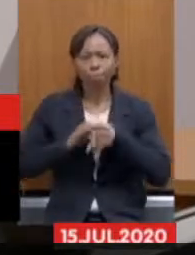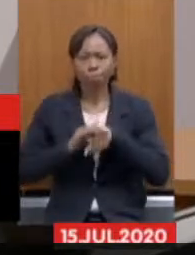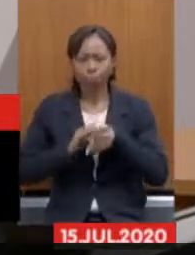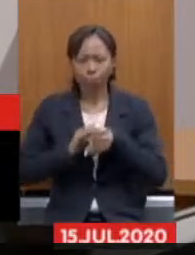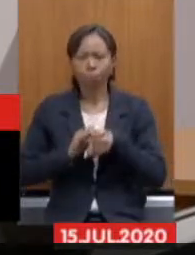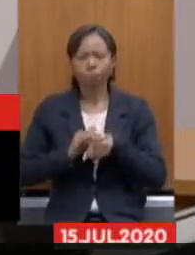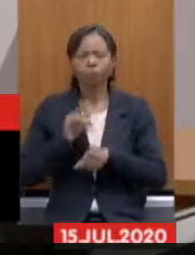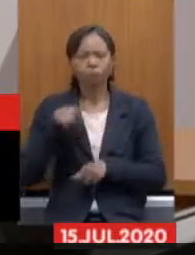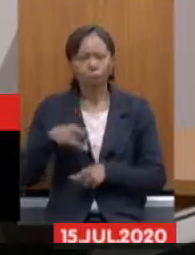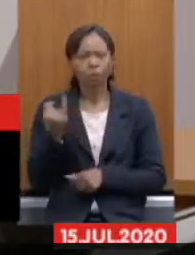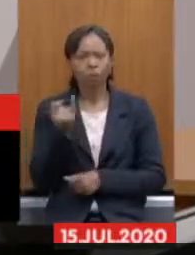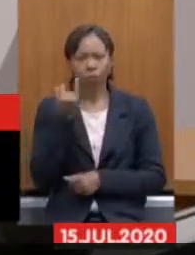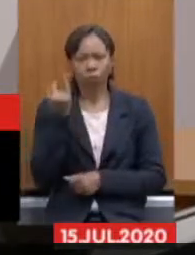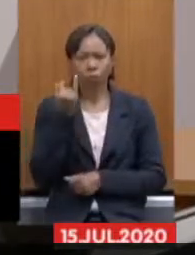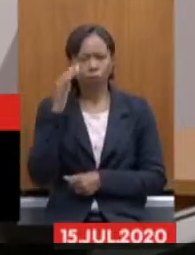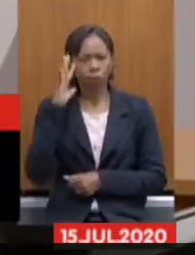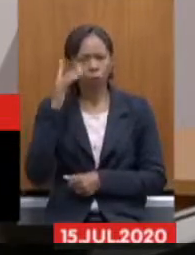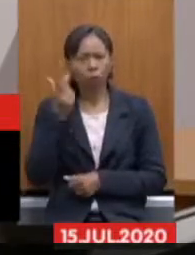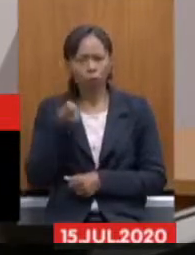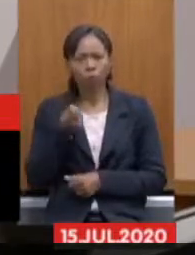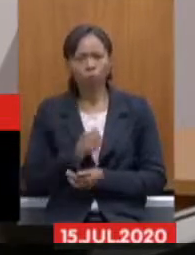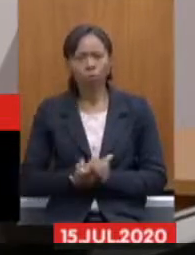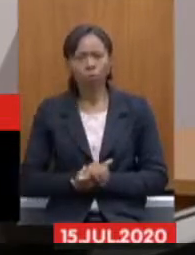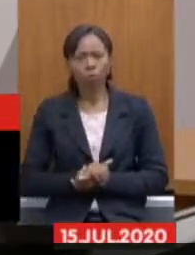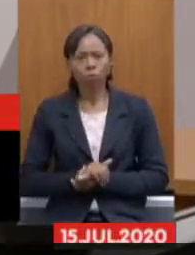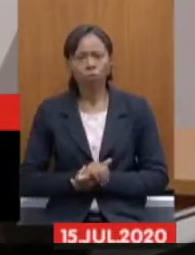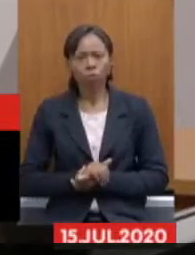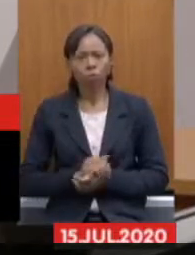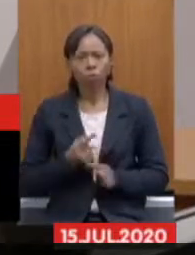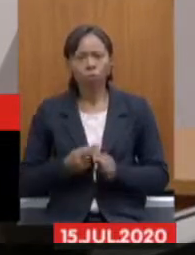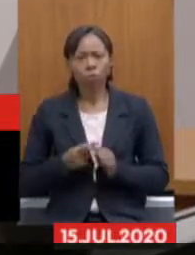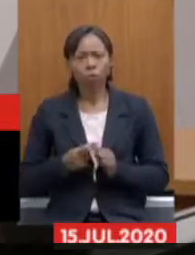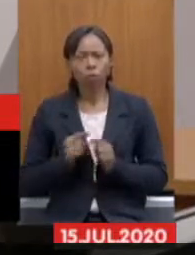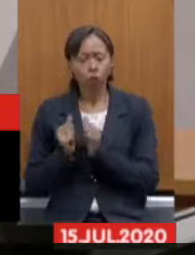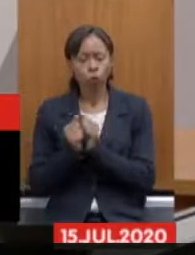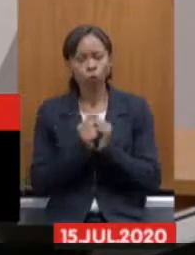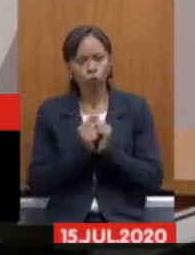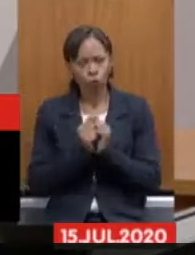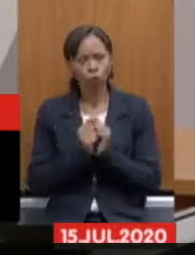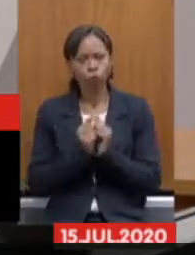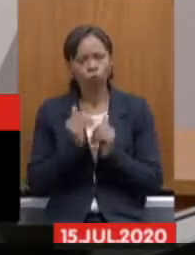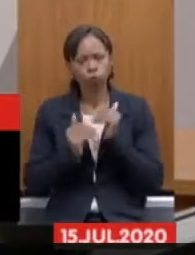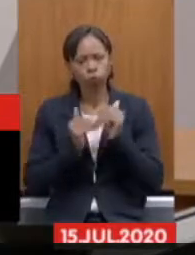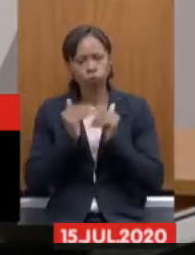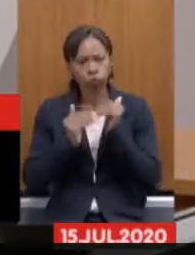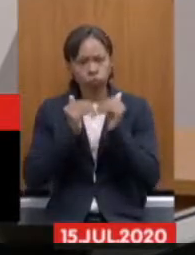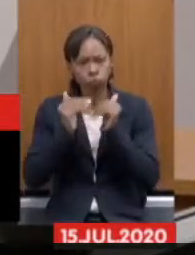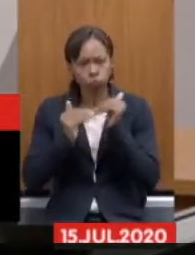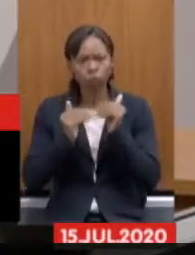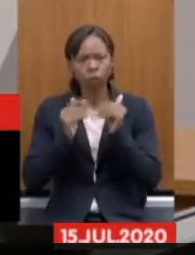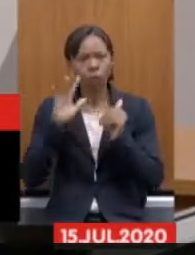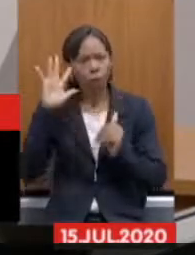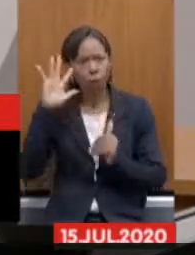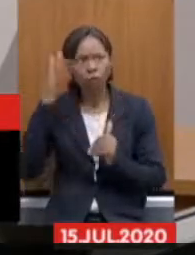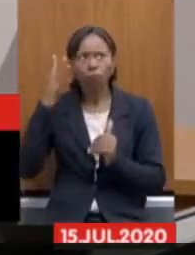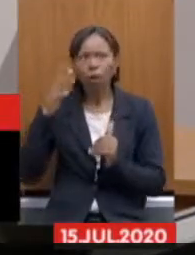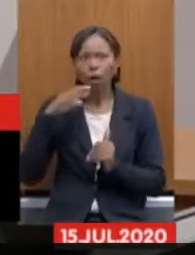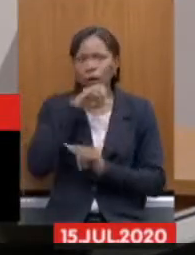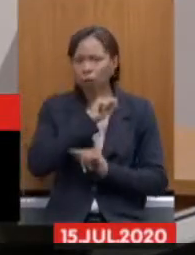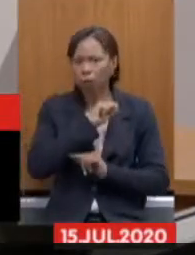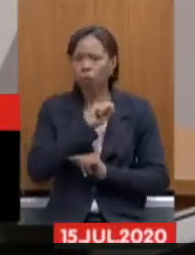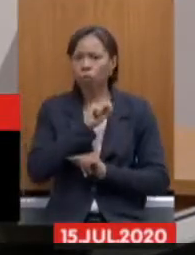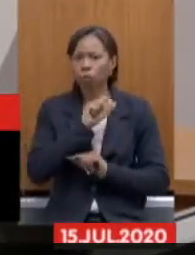acho importante é a gente construir algo juntos para que a gente tem uma solução rápida